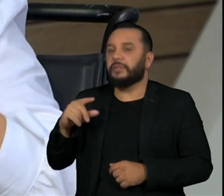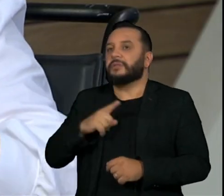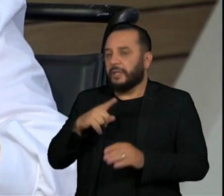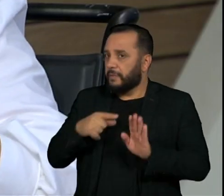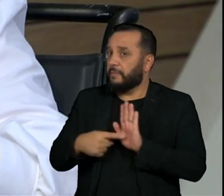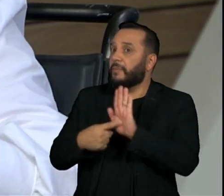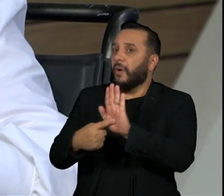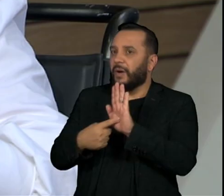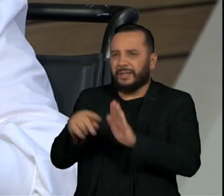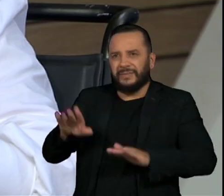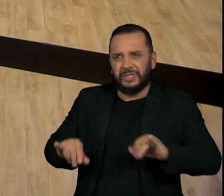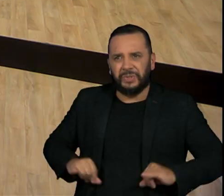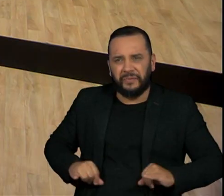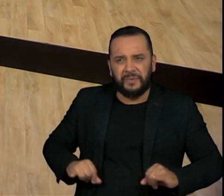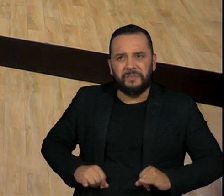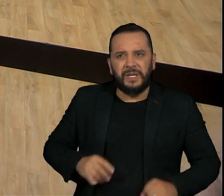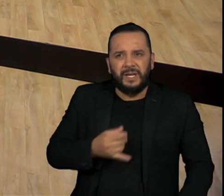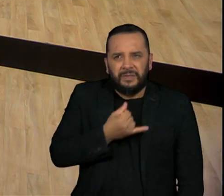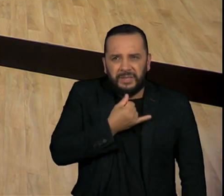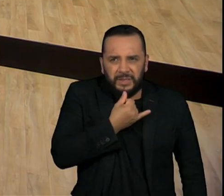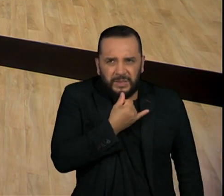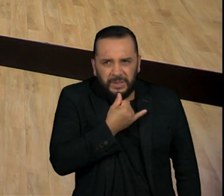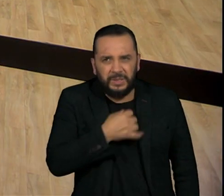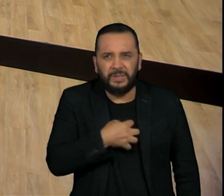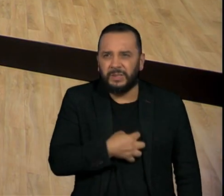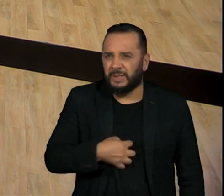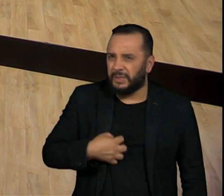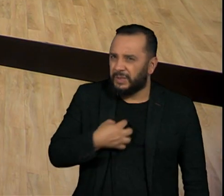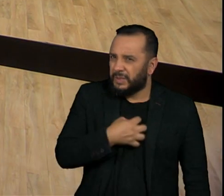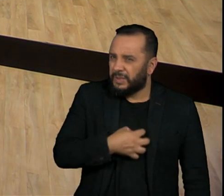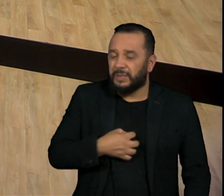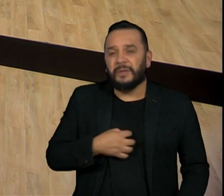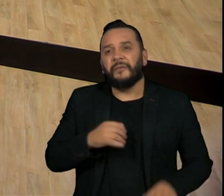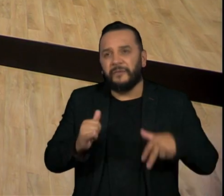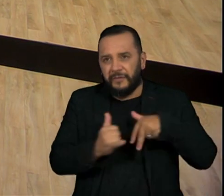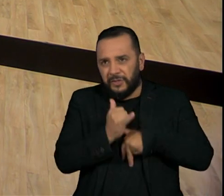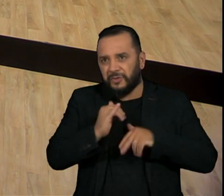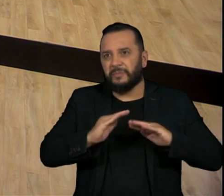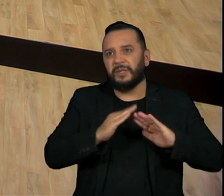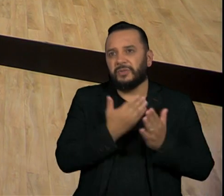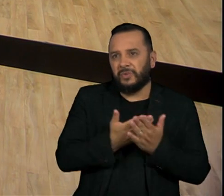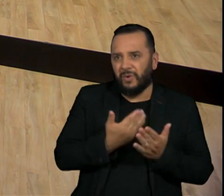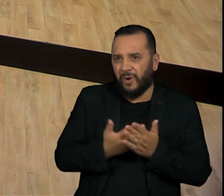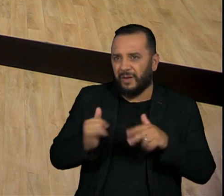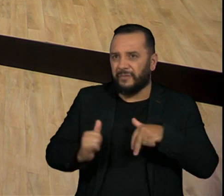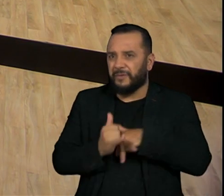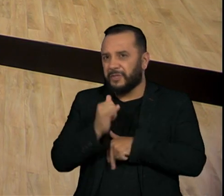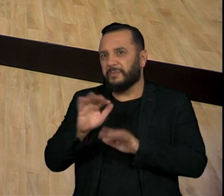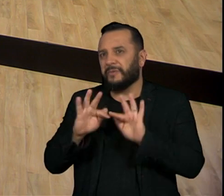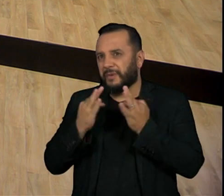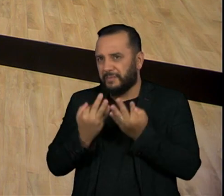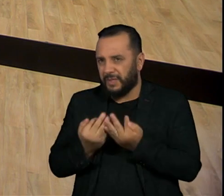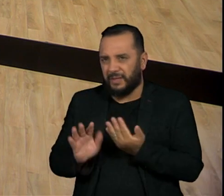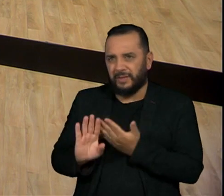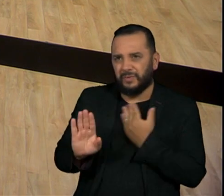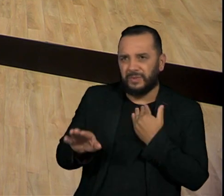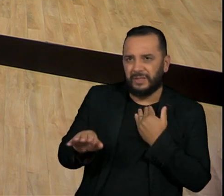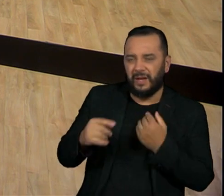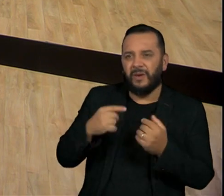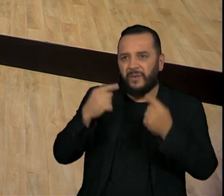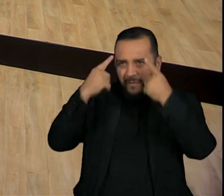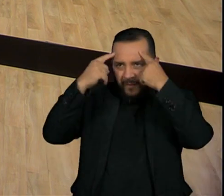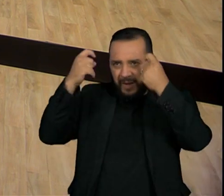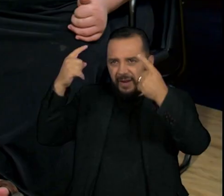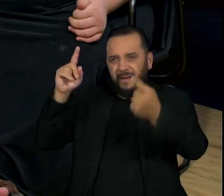Pode ser por um sofrimento que ele tenha sido vítima na escola, na família, exclusão, vingança,